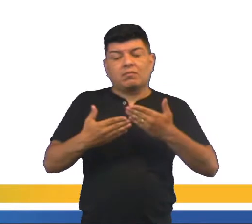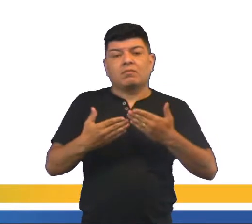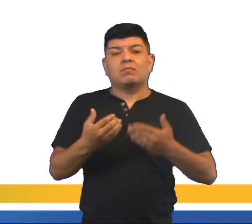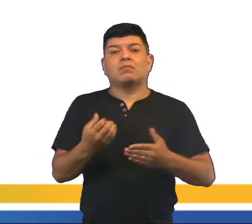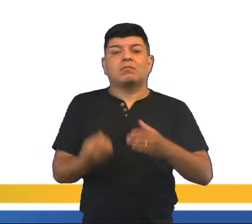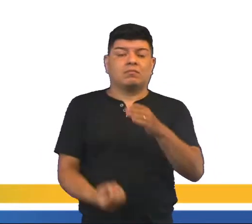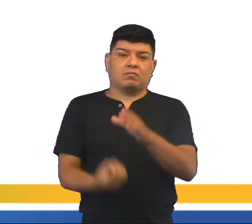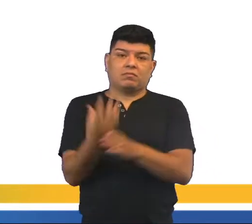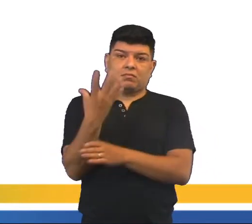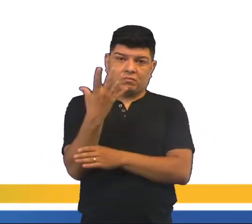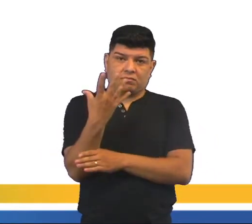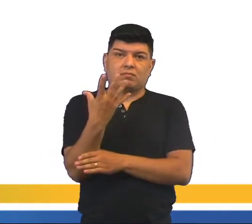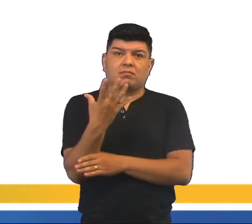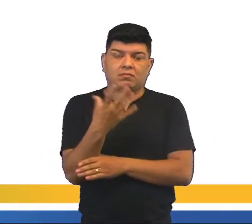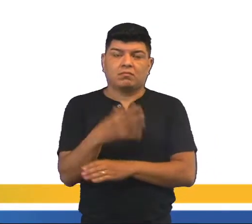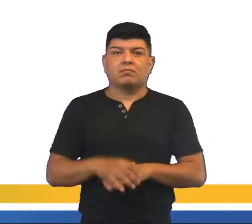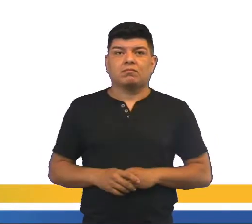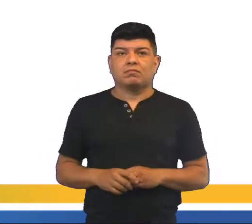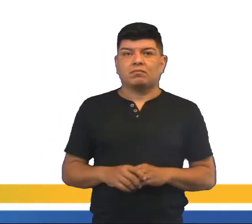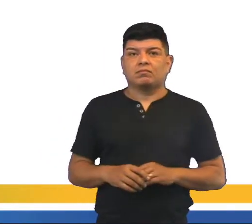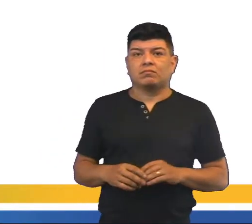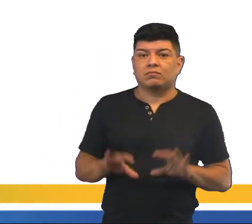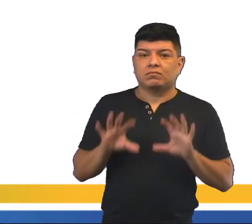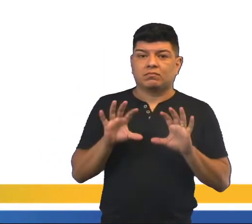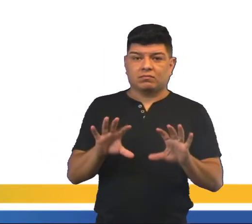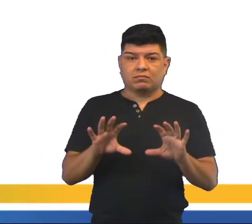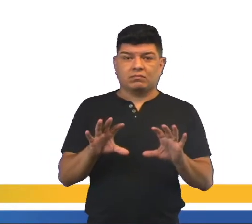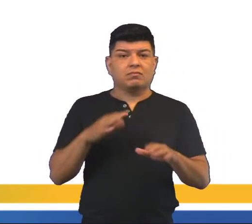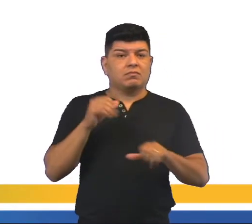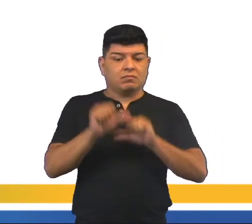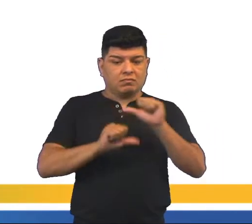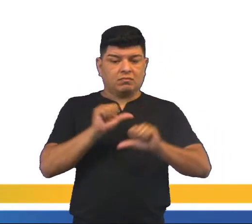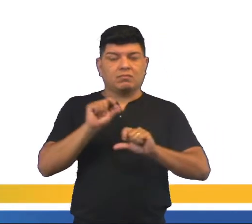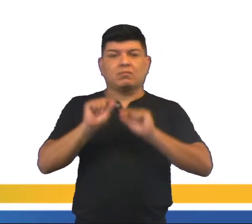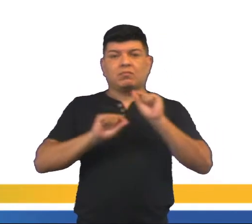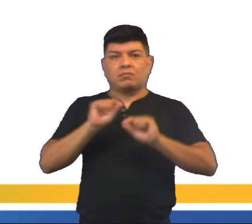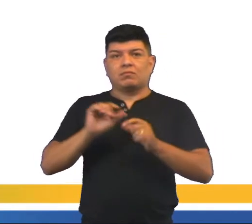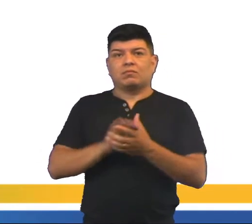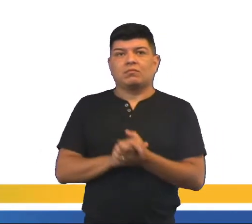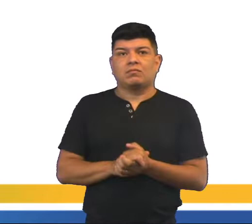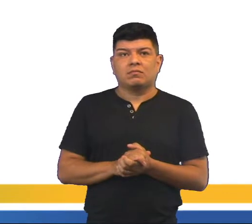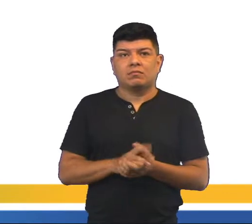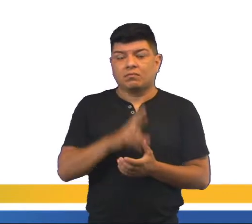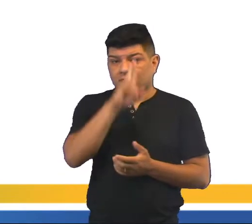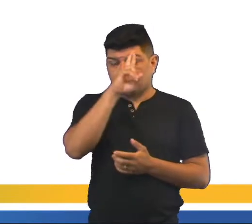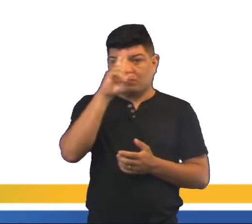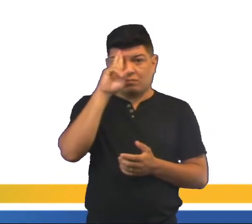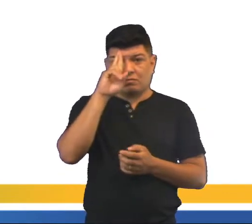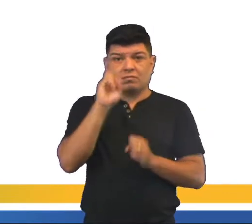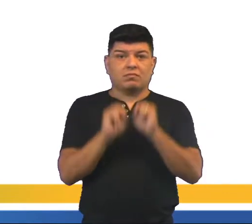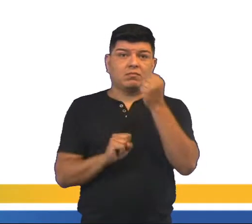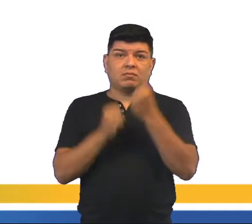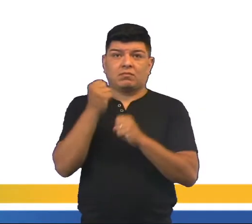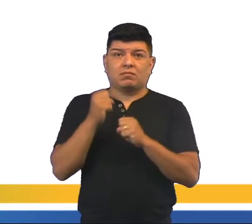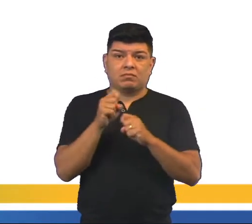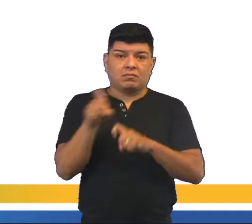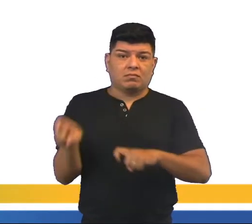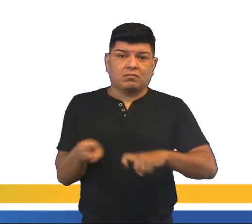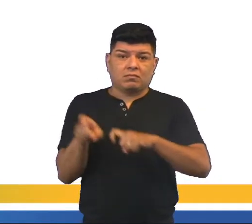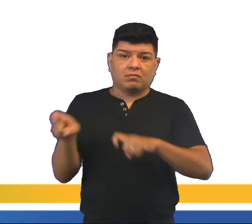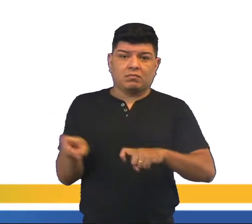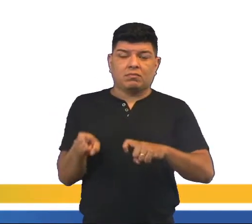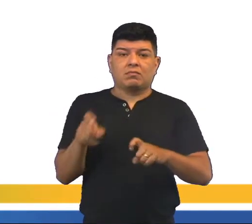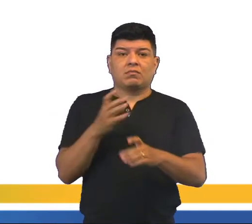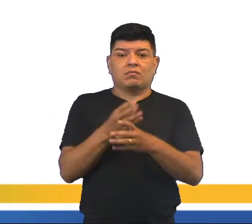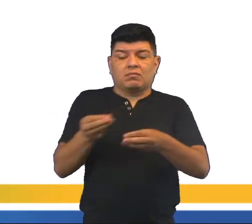quando surgiu essa modernização no campo e o que isto foi mudando, não é? Historicamente, a mecanização do campo foi tida